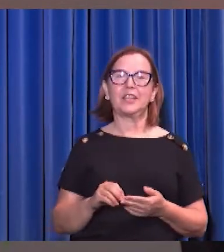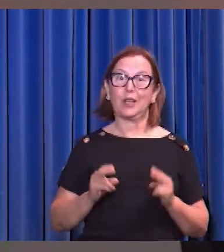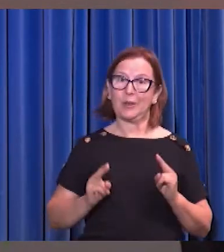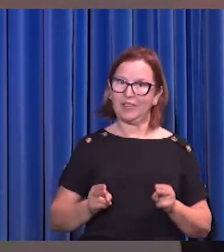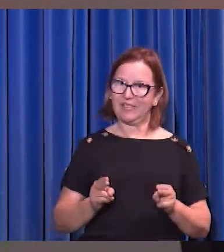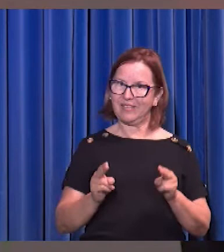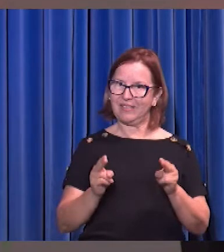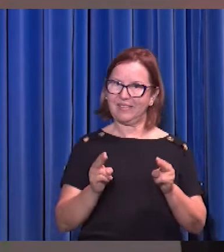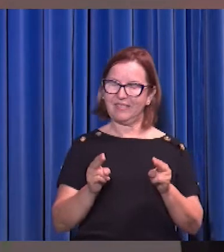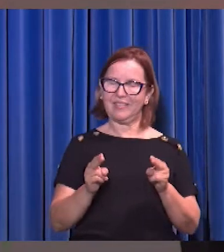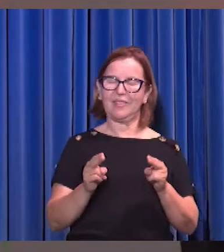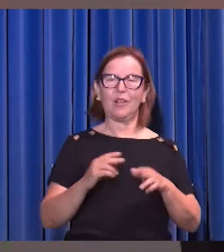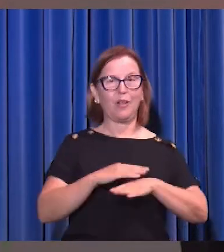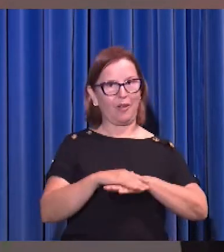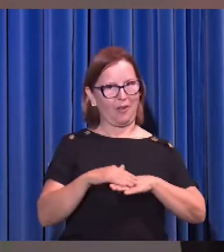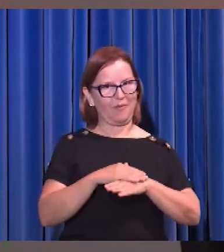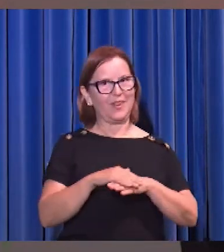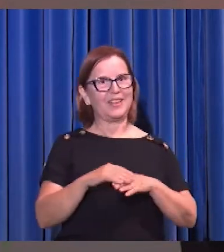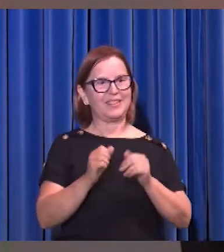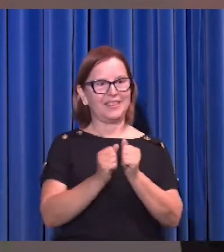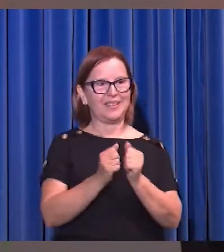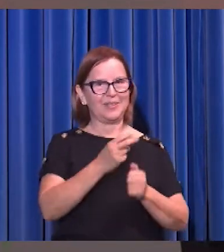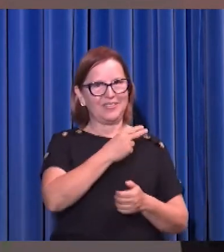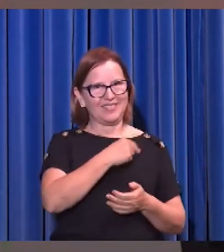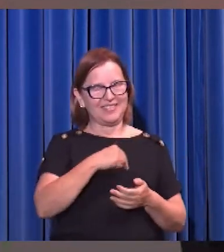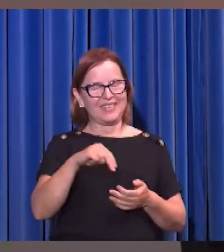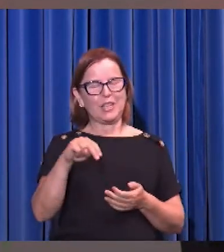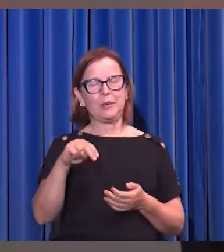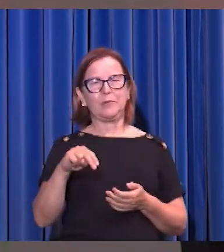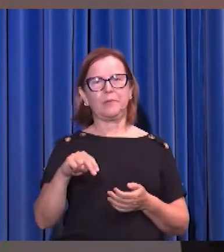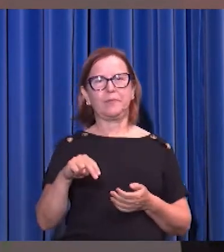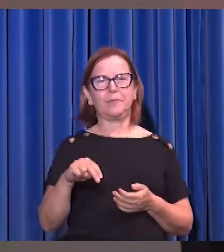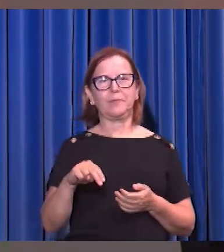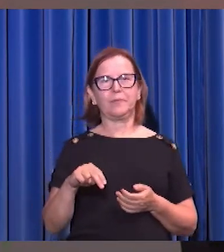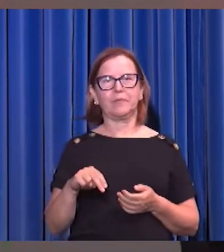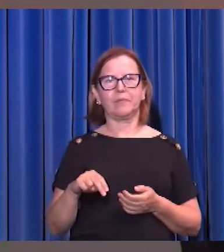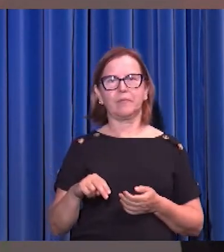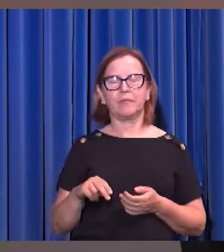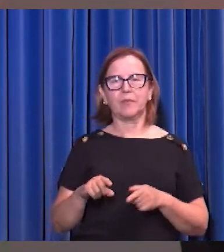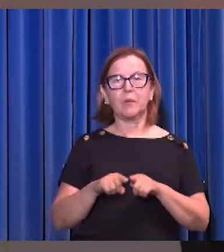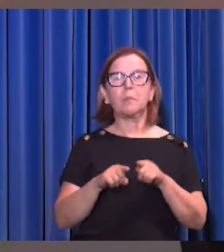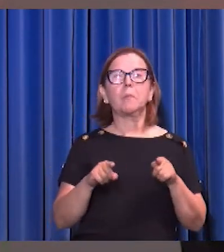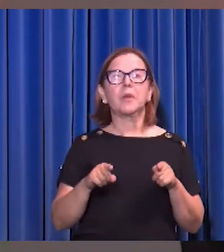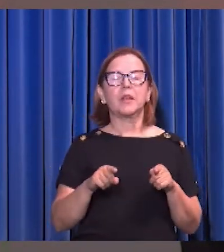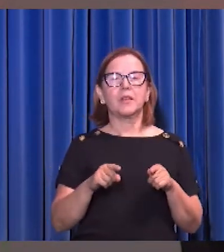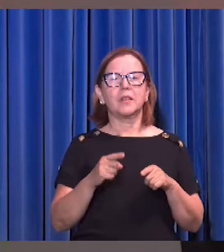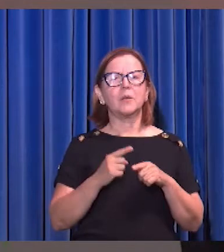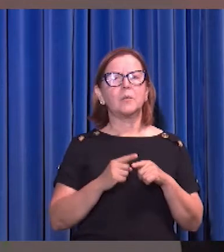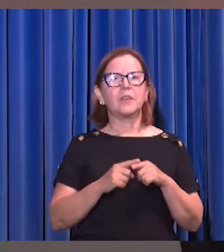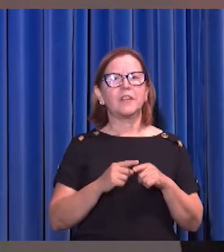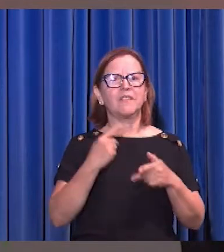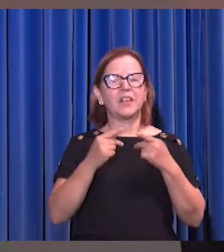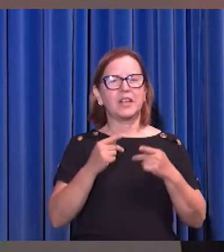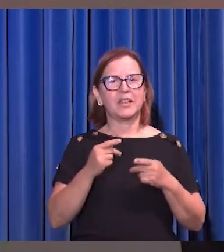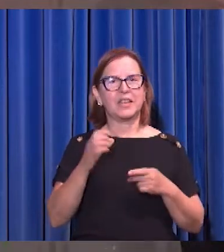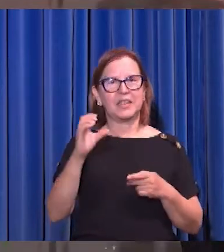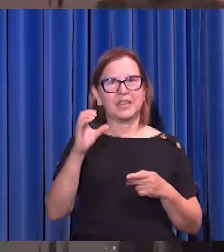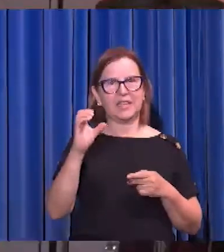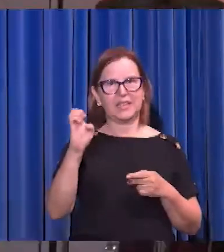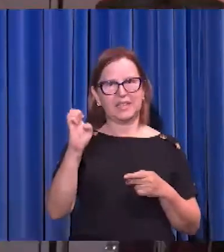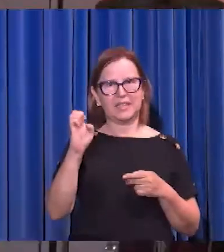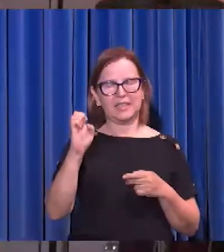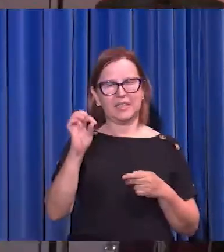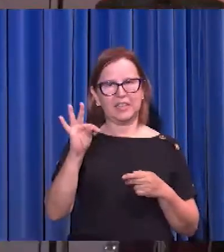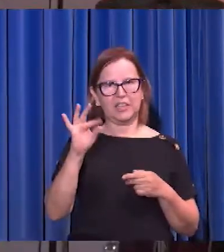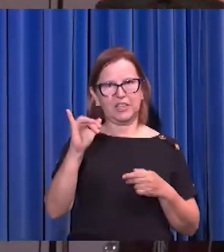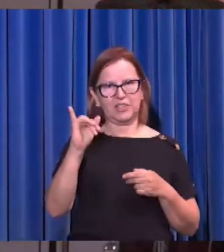continuou a conversa com Nicodemos. Mas por que eu falei em ceticismo? Porque basicamente,